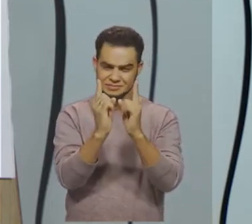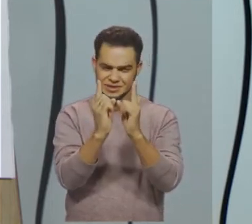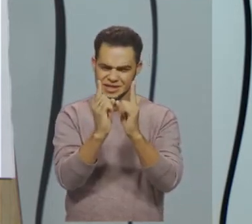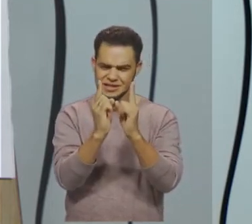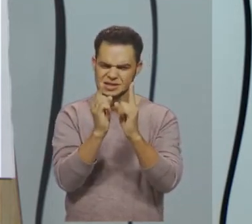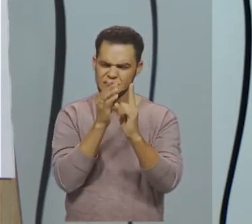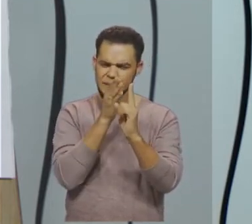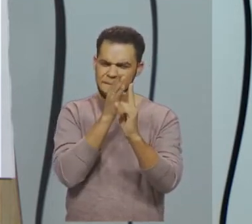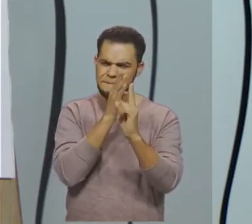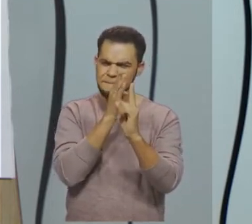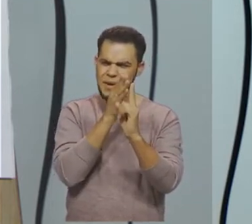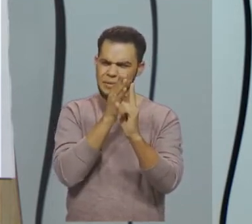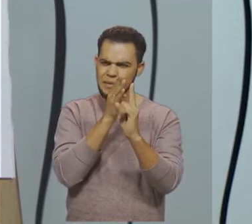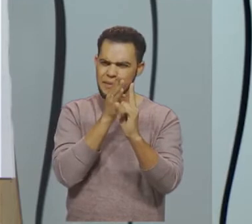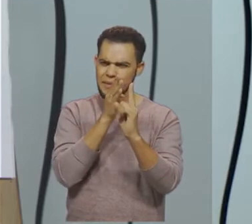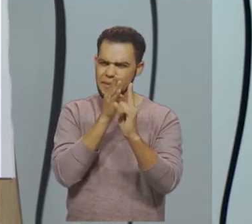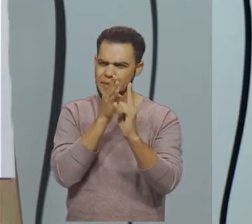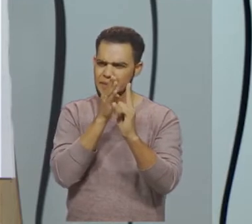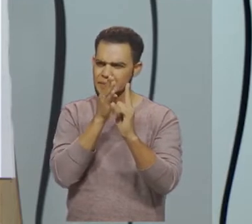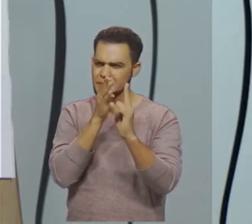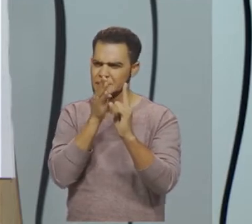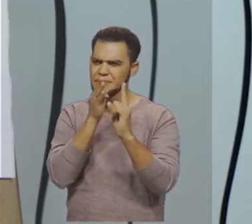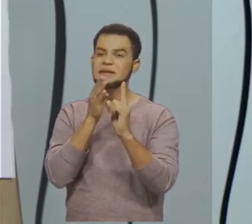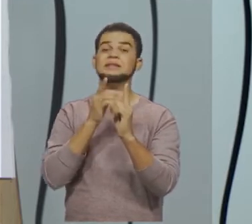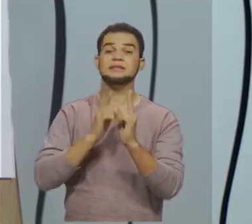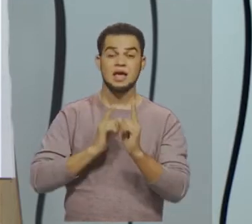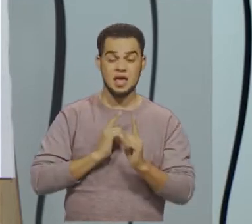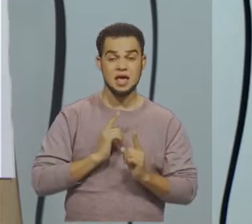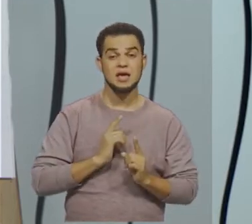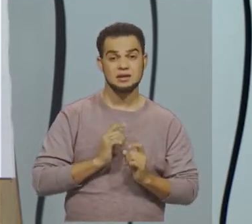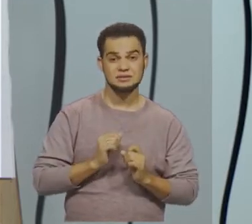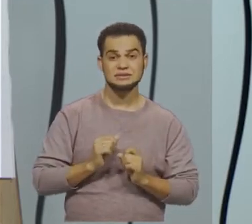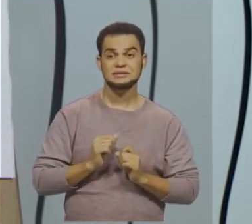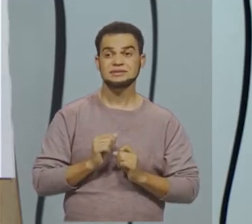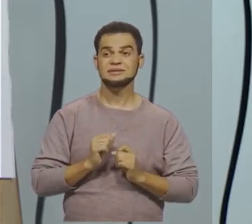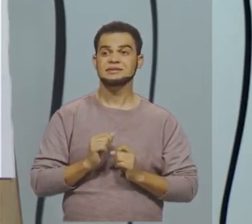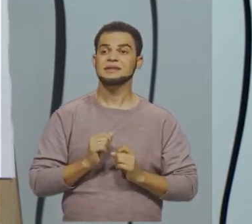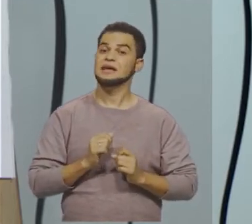eu vou usar essa mesma unidade de medida